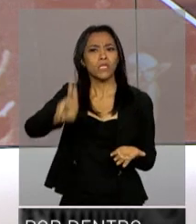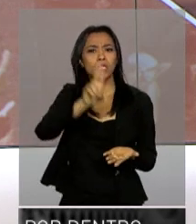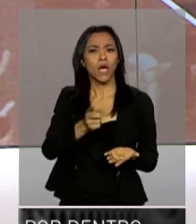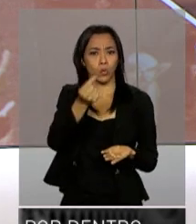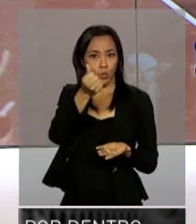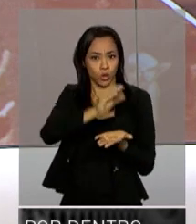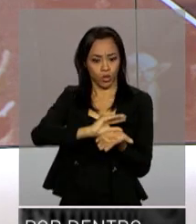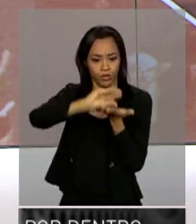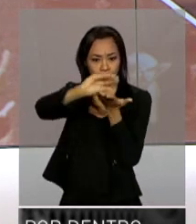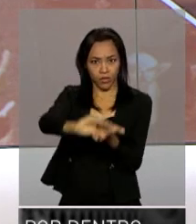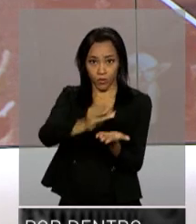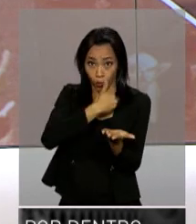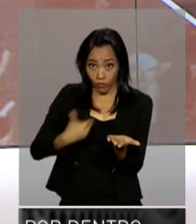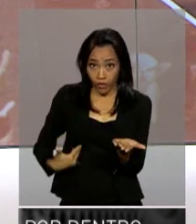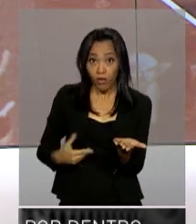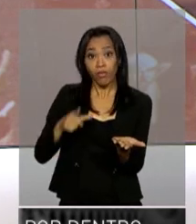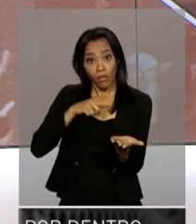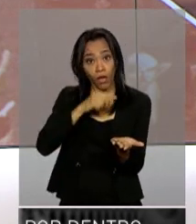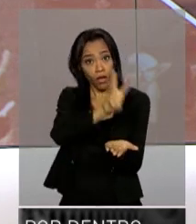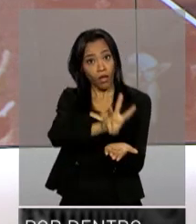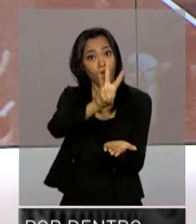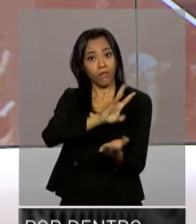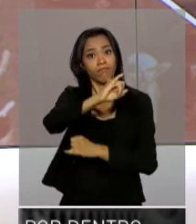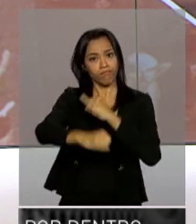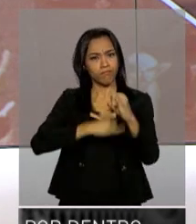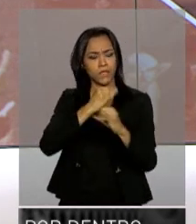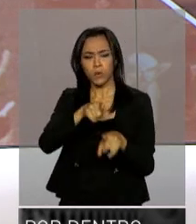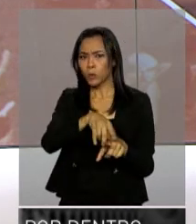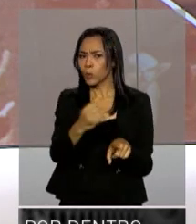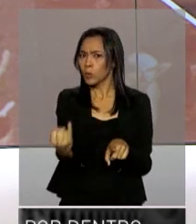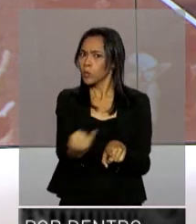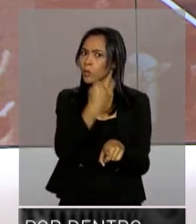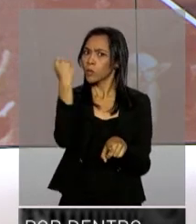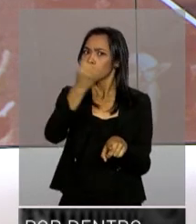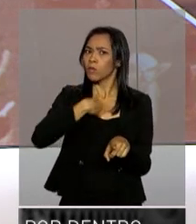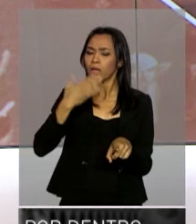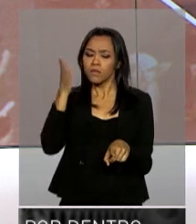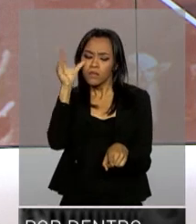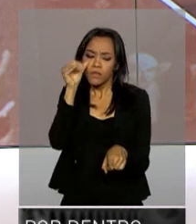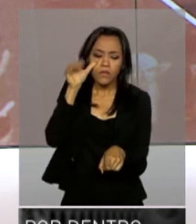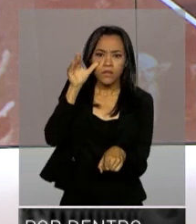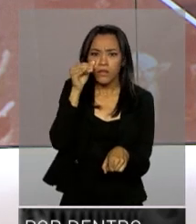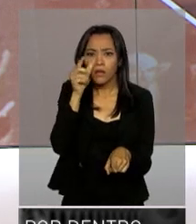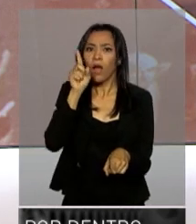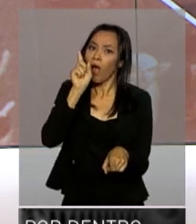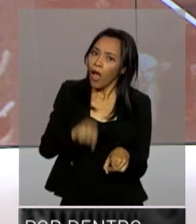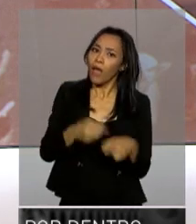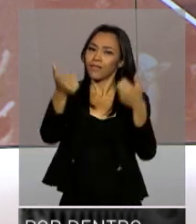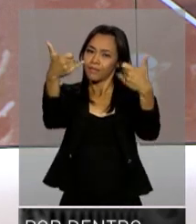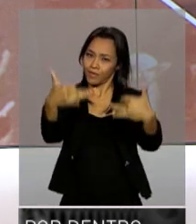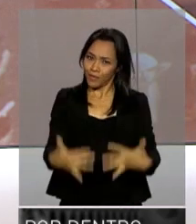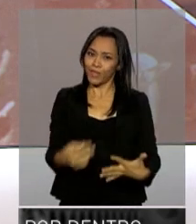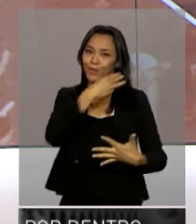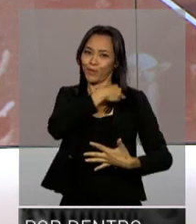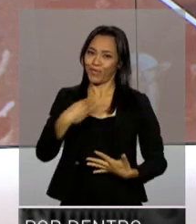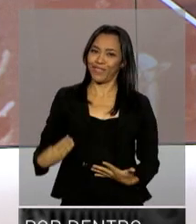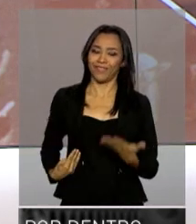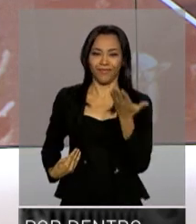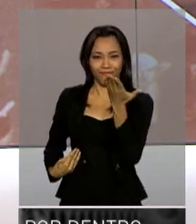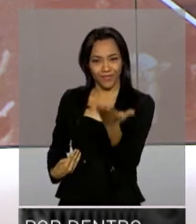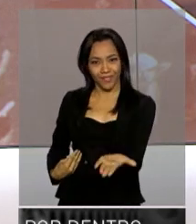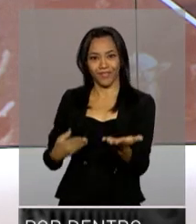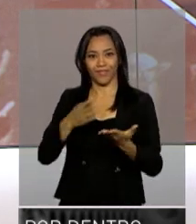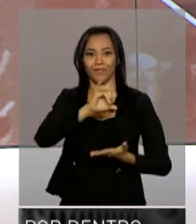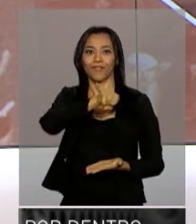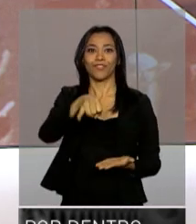verbas públicas dispõem de um portal na internet muito importante para fazer essa consulta. É o que explica o ministro da Transparência,